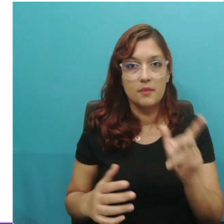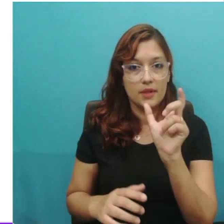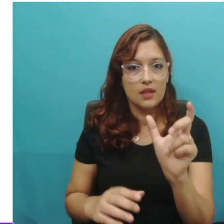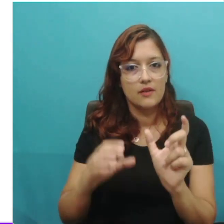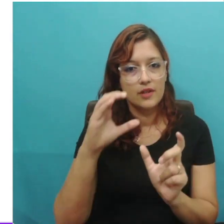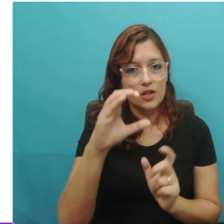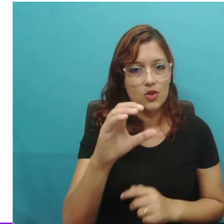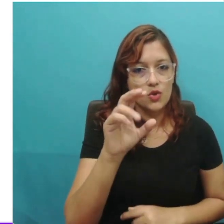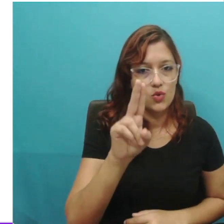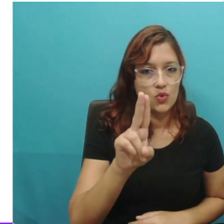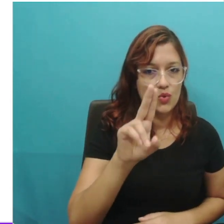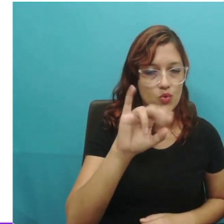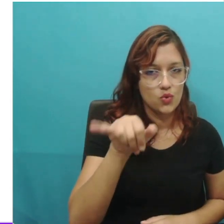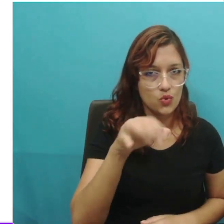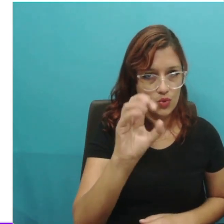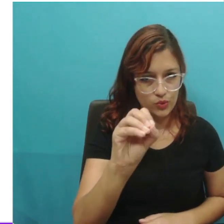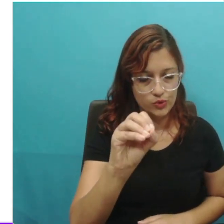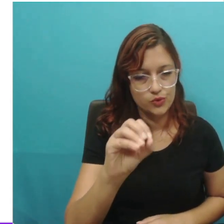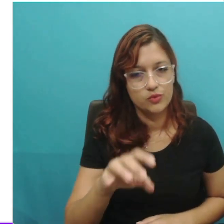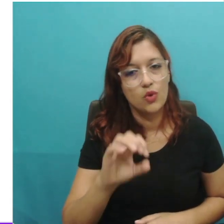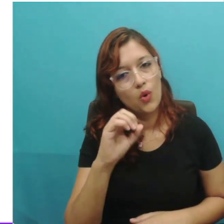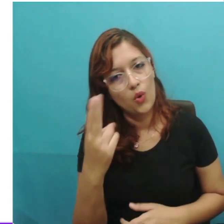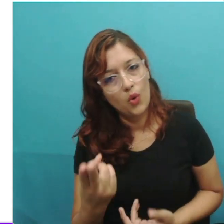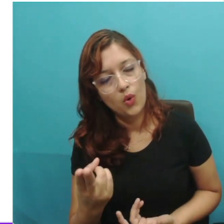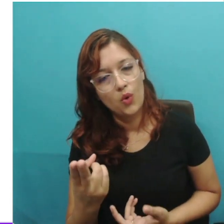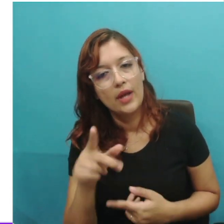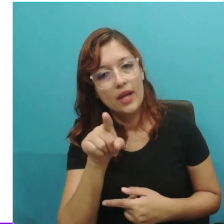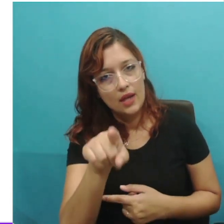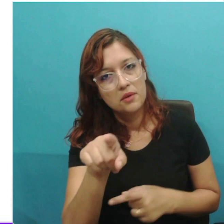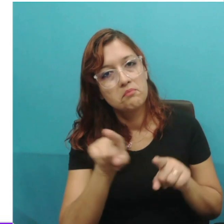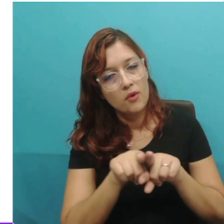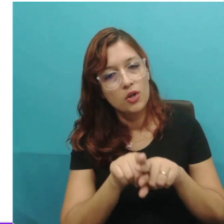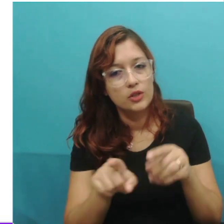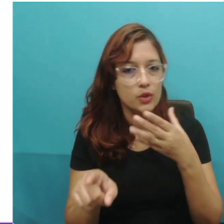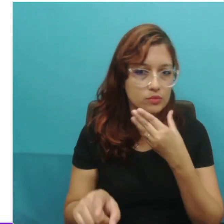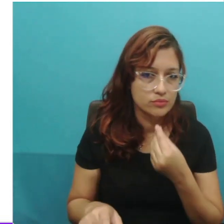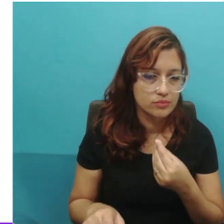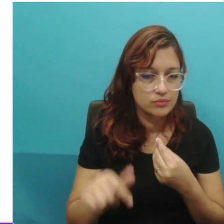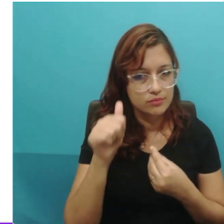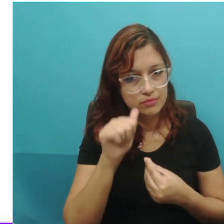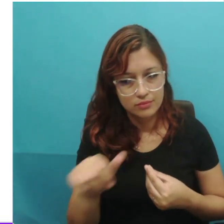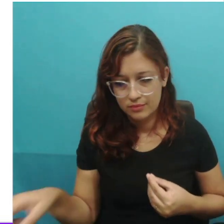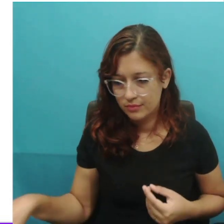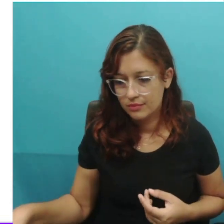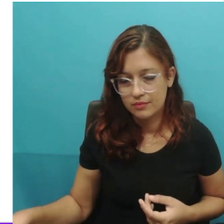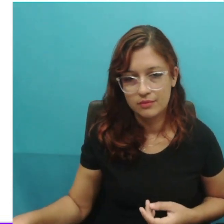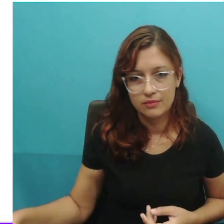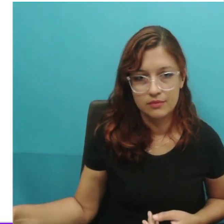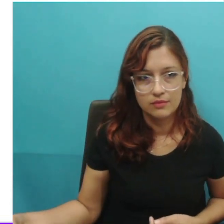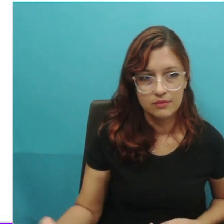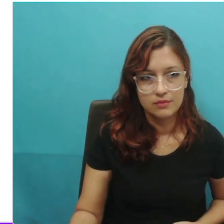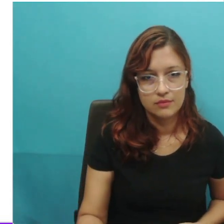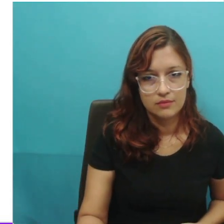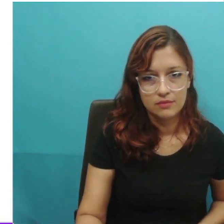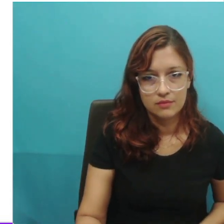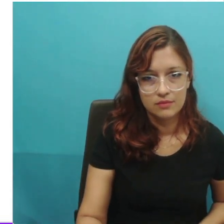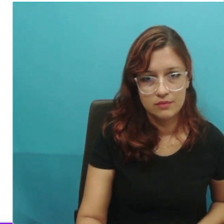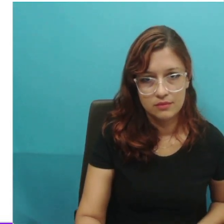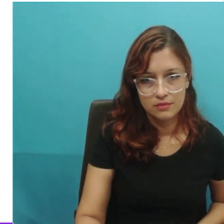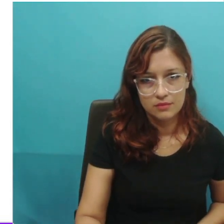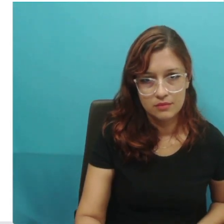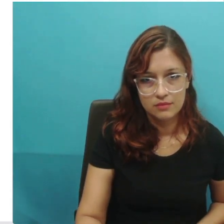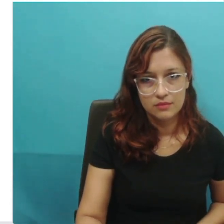contexto. A palavra cujo, o pronome cujo, ele